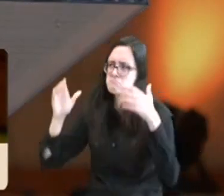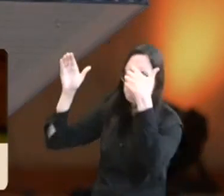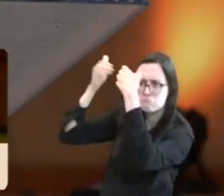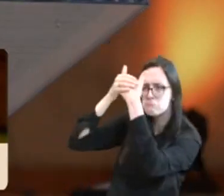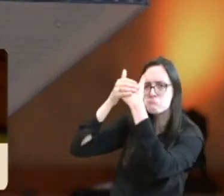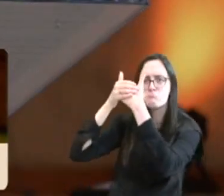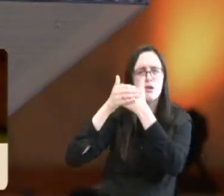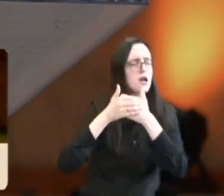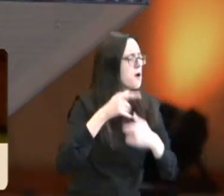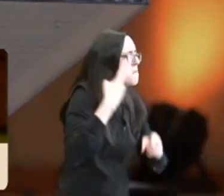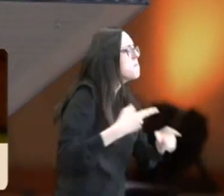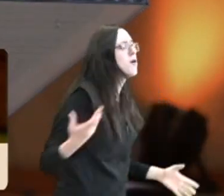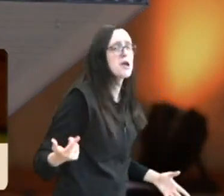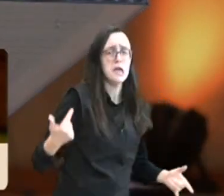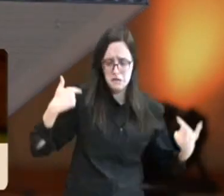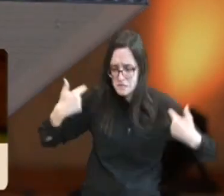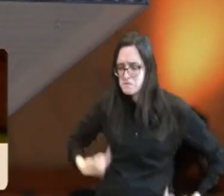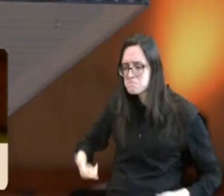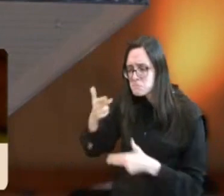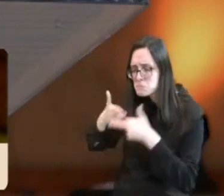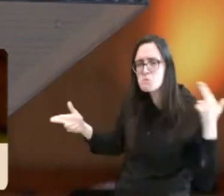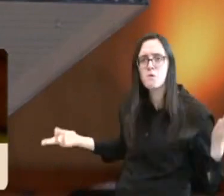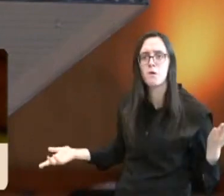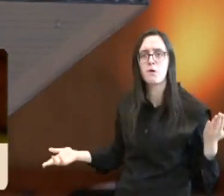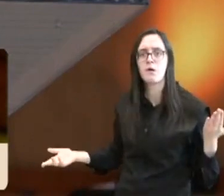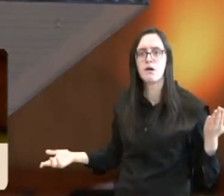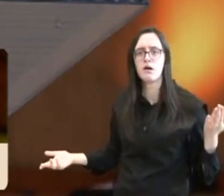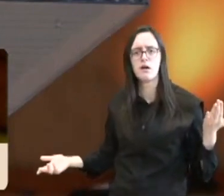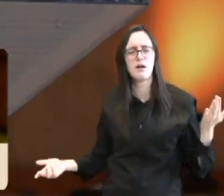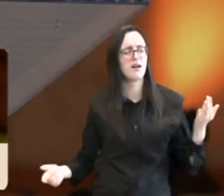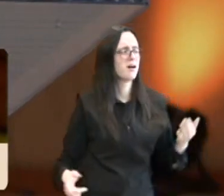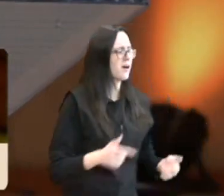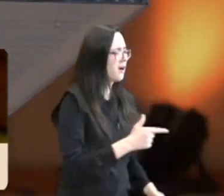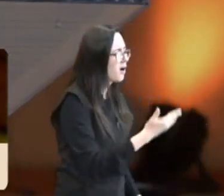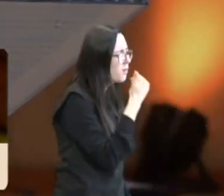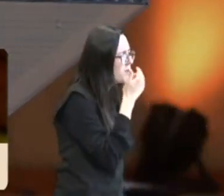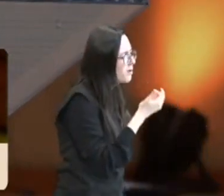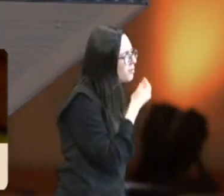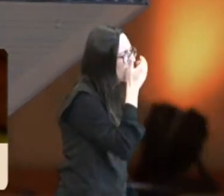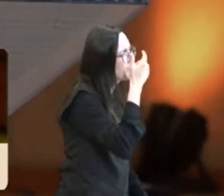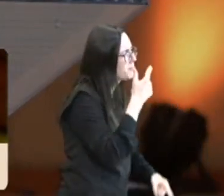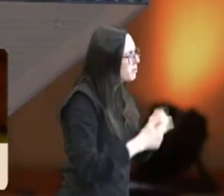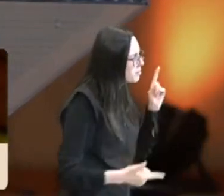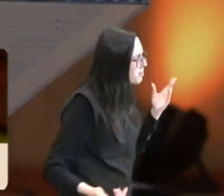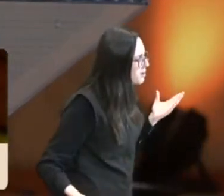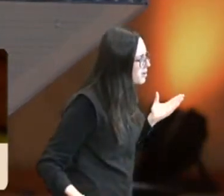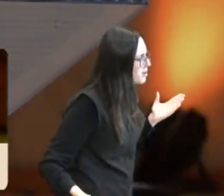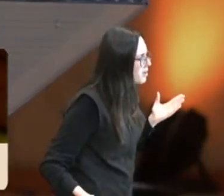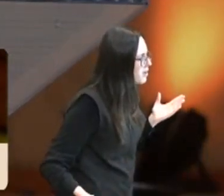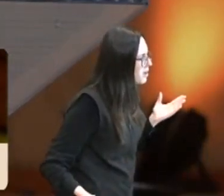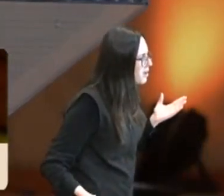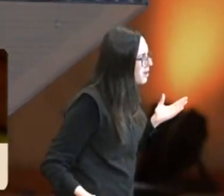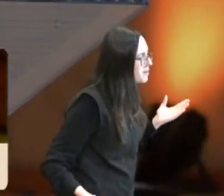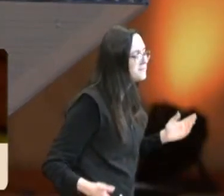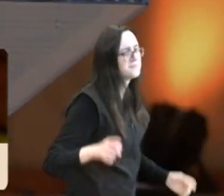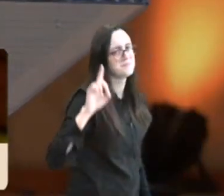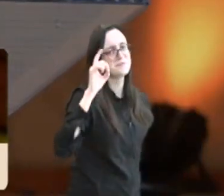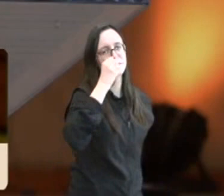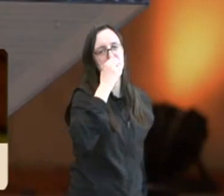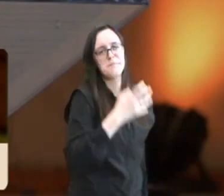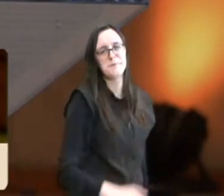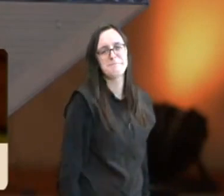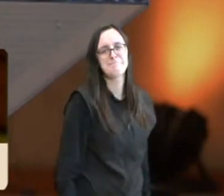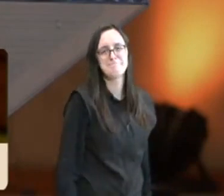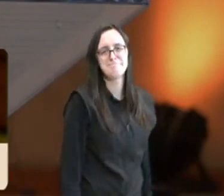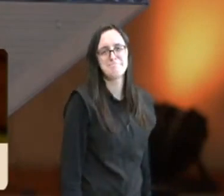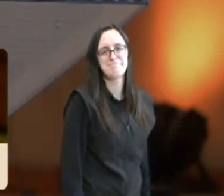quê? Porque eu estava nu. Adão, você comeu do fruto proibido. Deus é muito bom, né, irmãos?